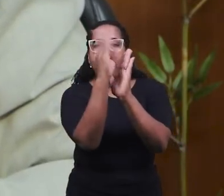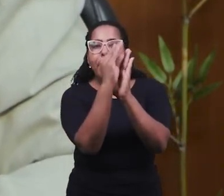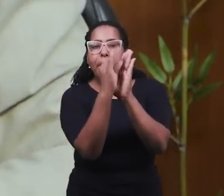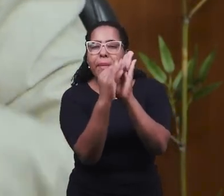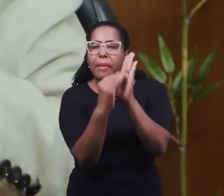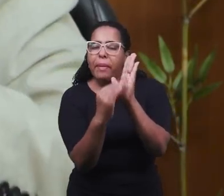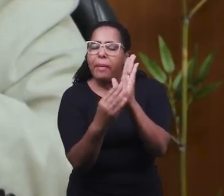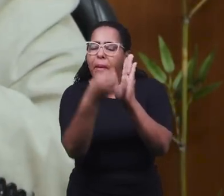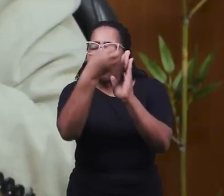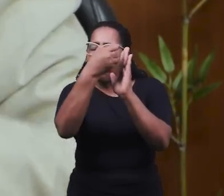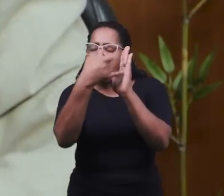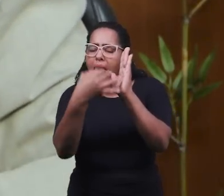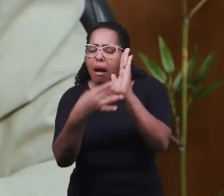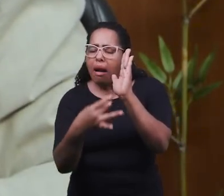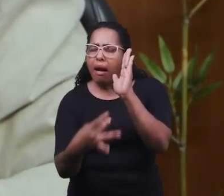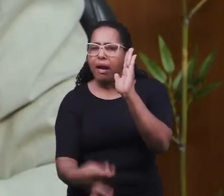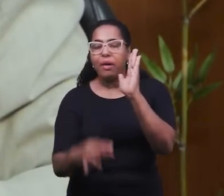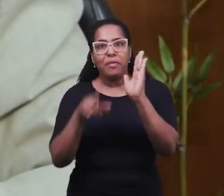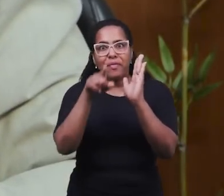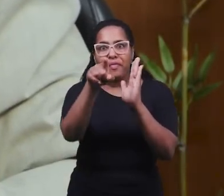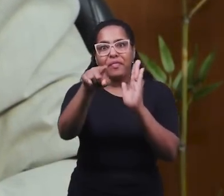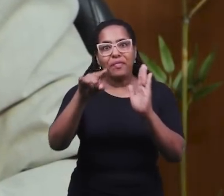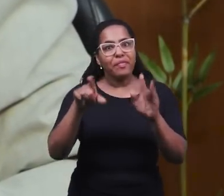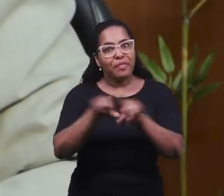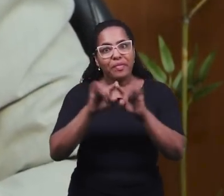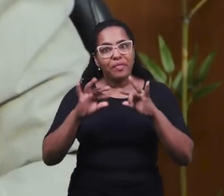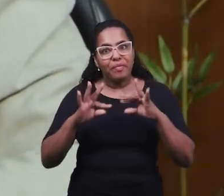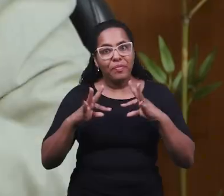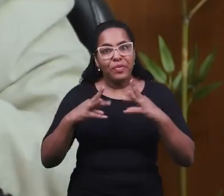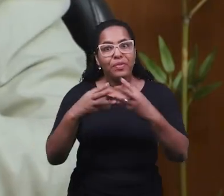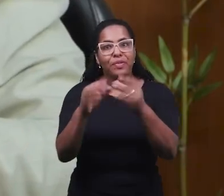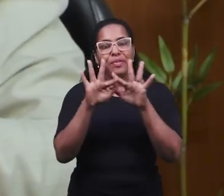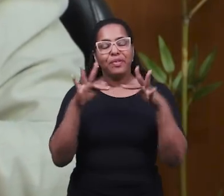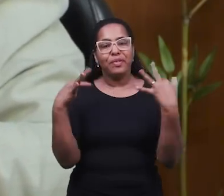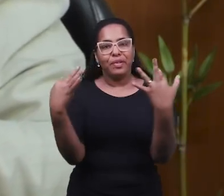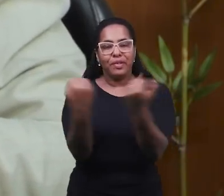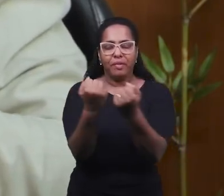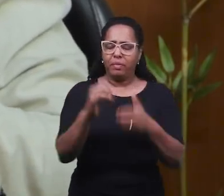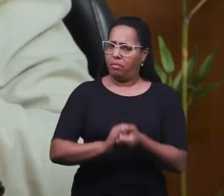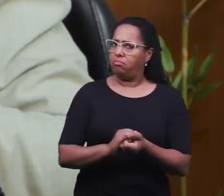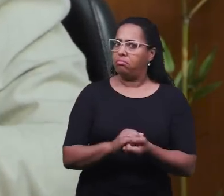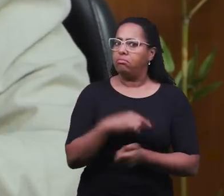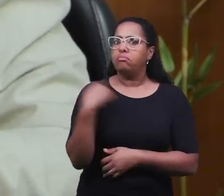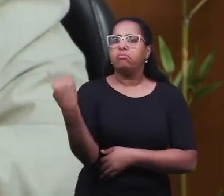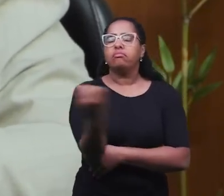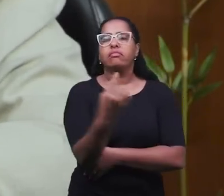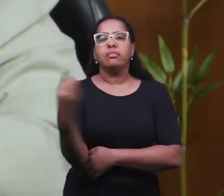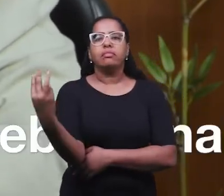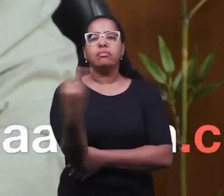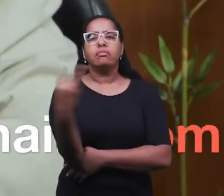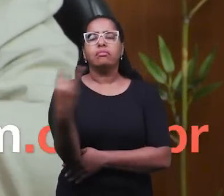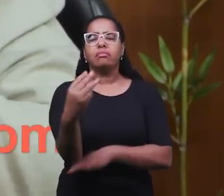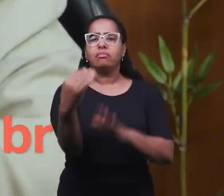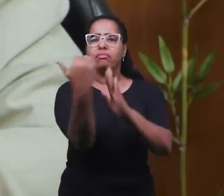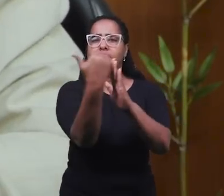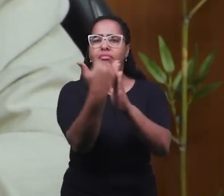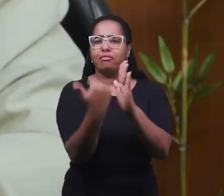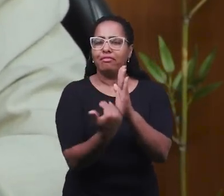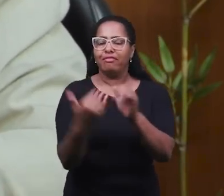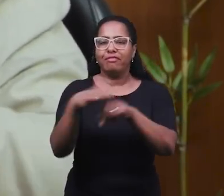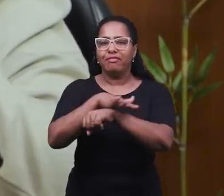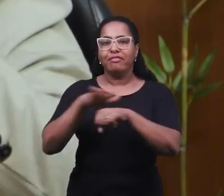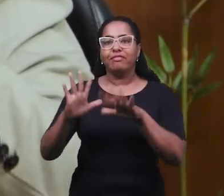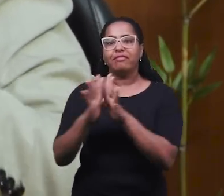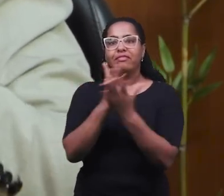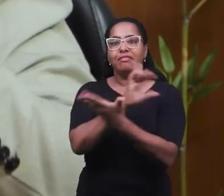conteúdos para você e também para toda a sua família. E nós estamos aqui na terceira edição do programa